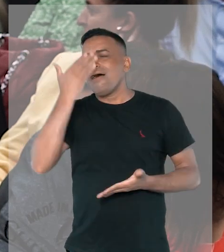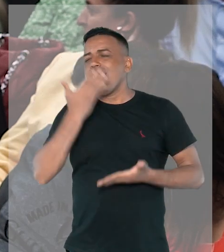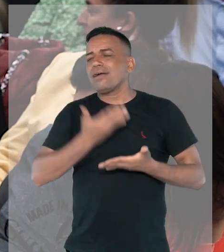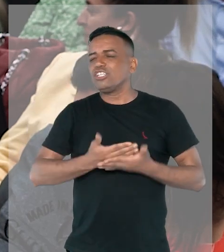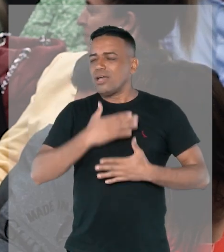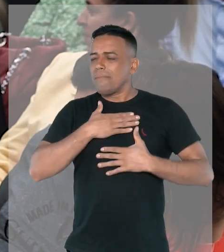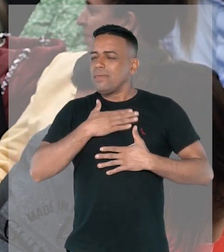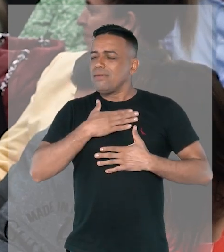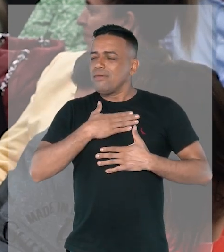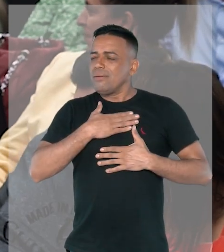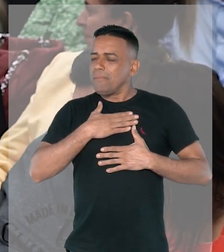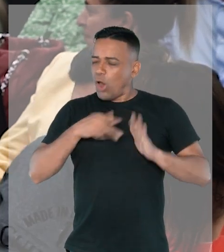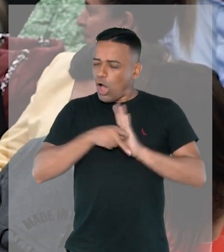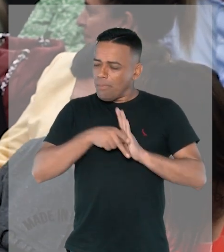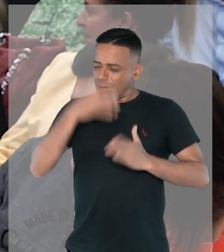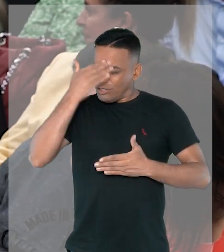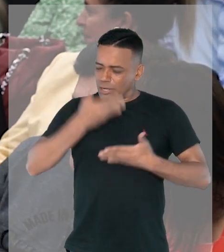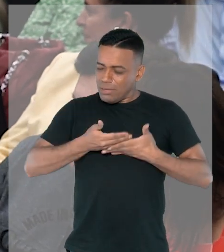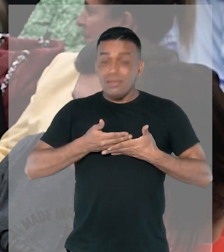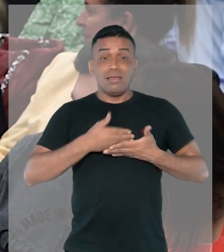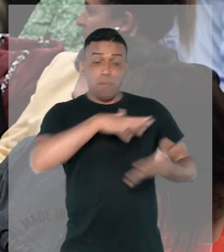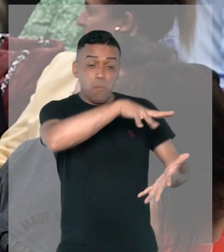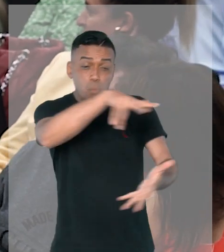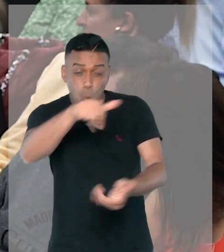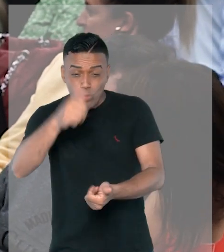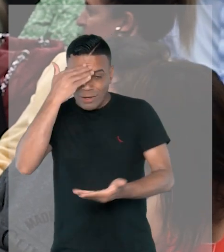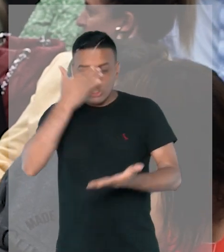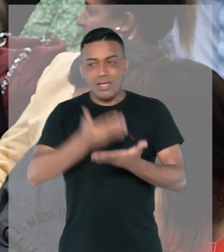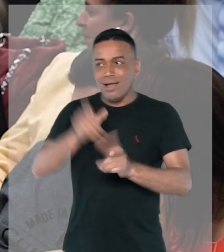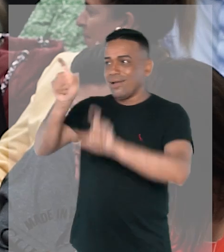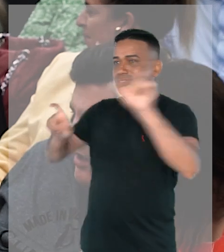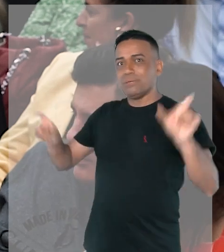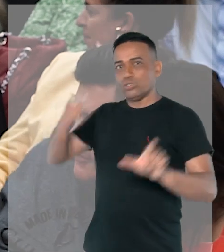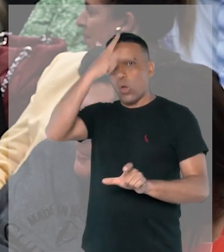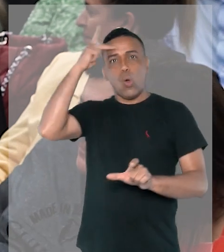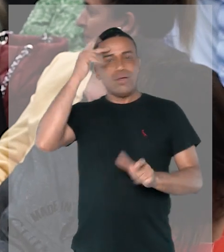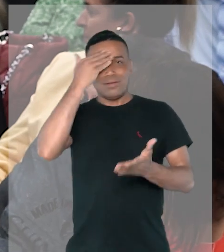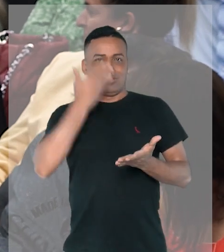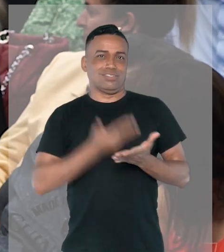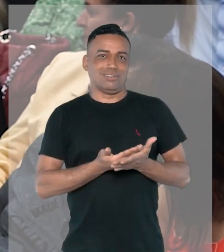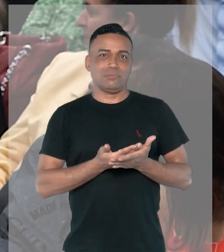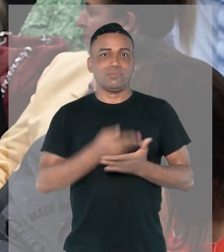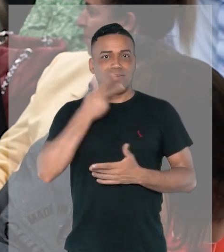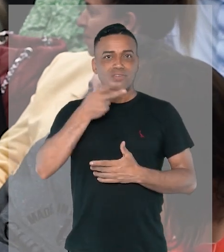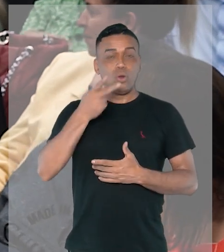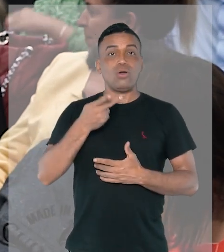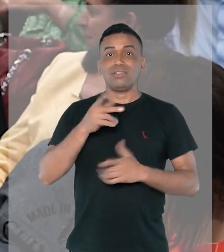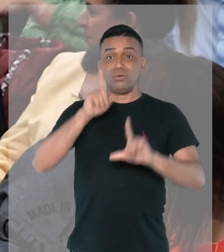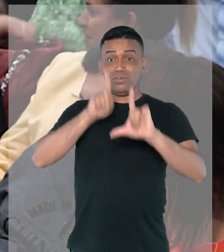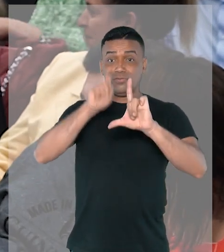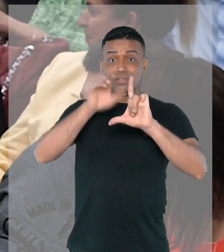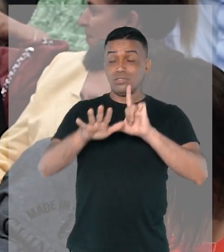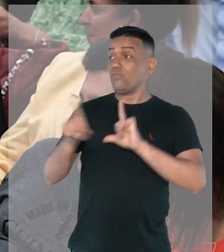mim, acreditar no mundo e nas pessoas, que você falou agora que essa questão de influenciadora,